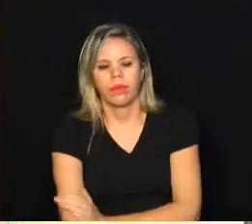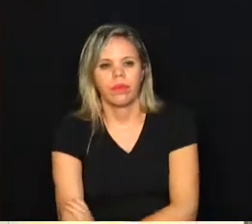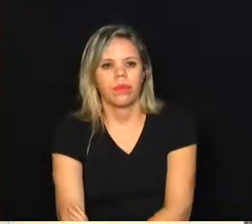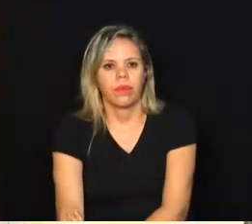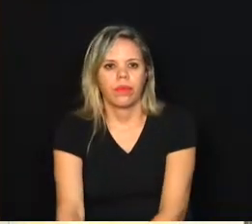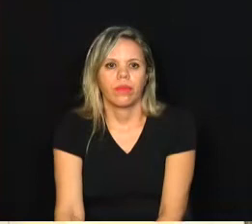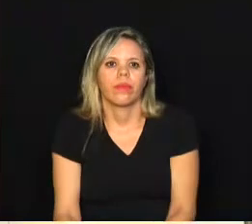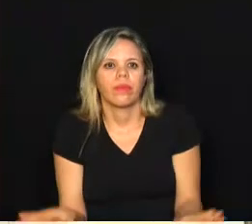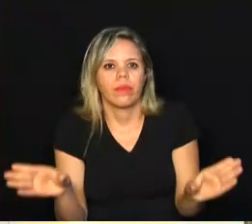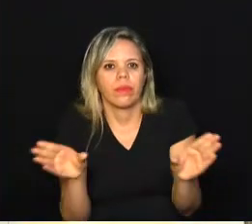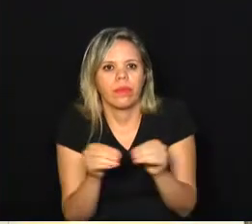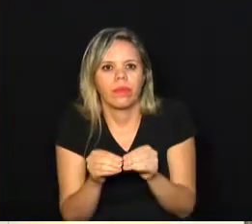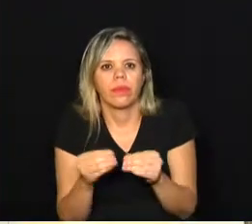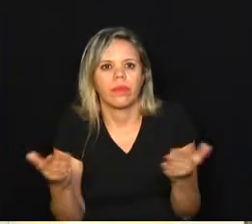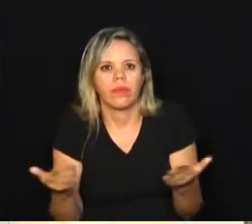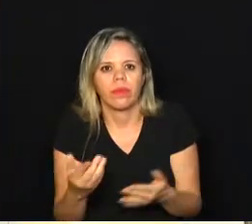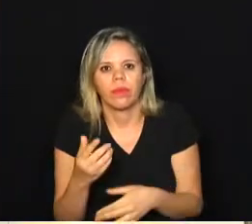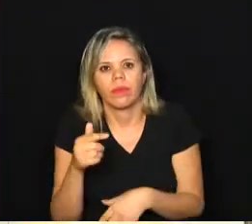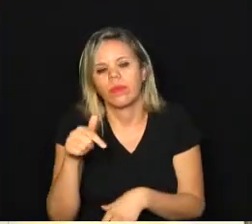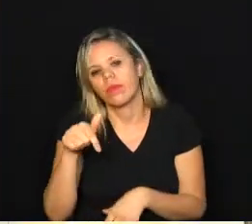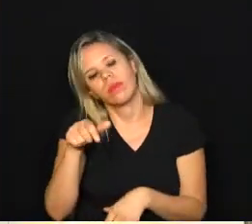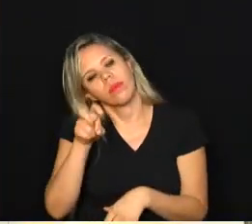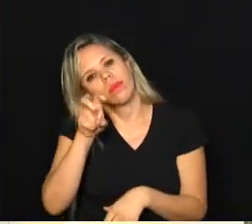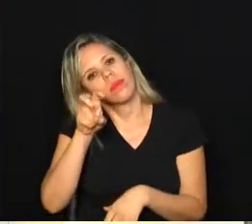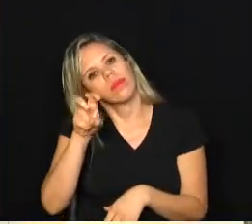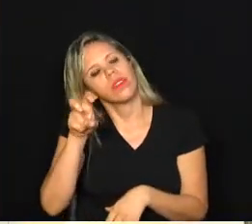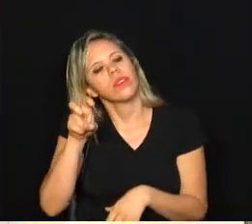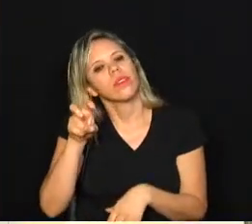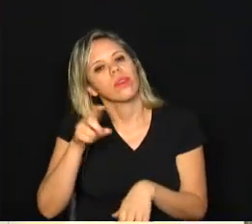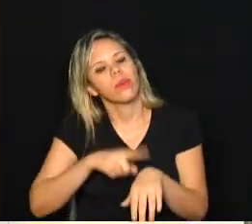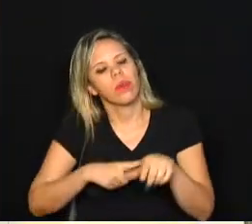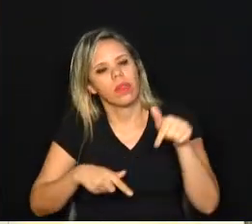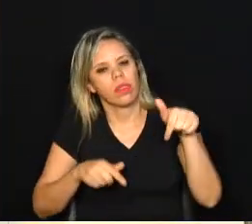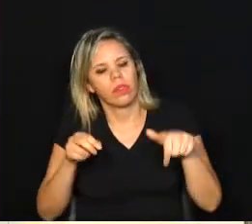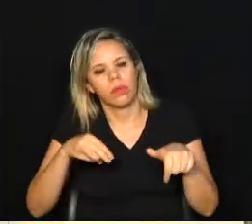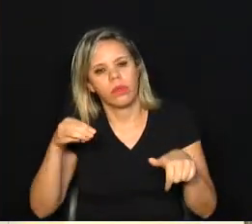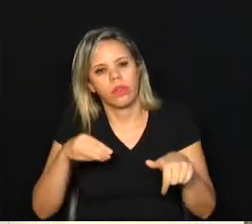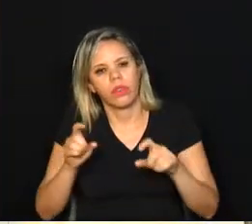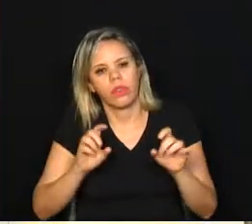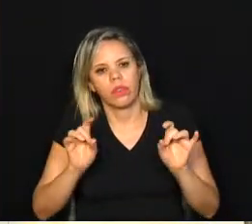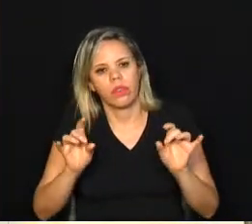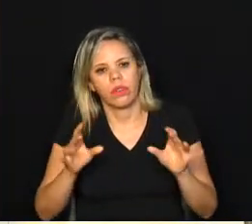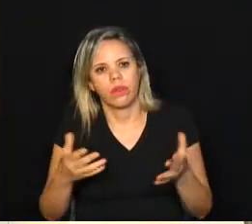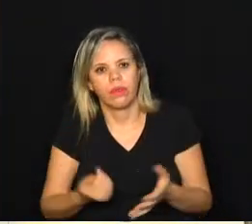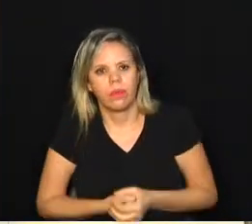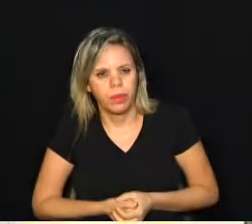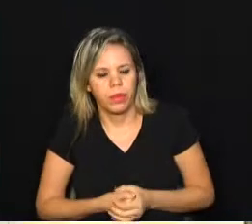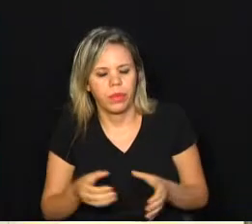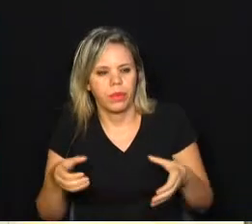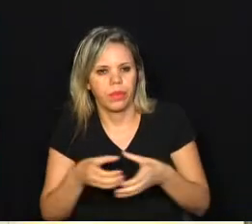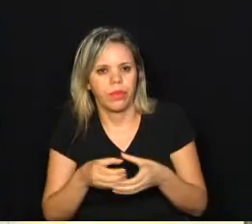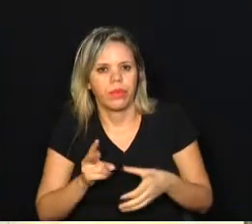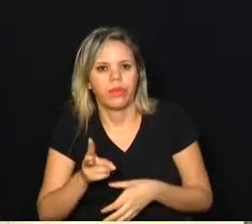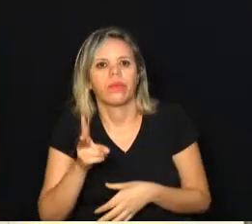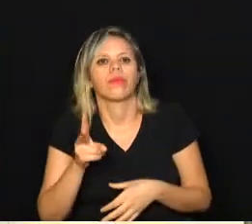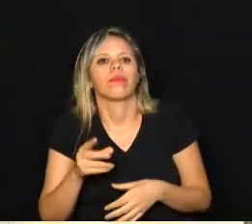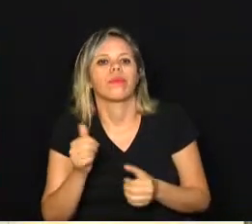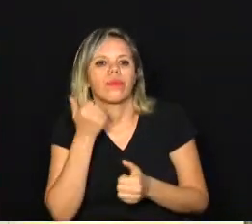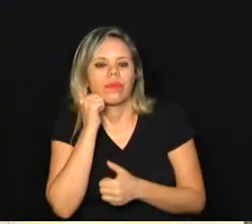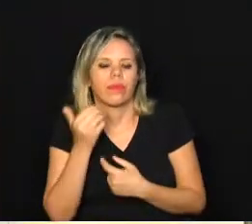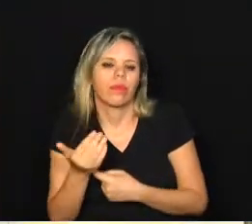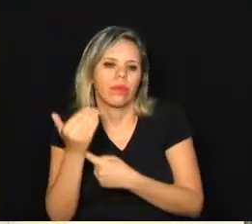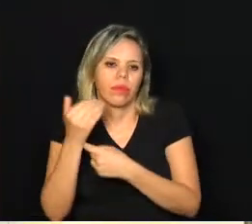Está encerrada, então, agora às 17h07, a reunião extraordinária da Comissão Permanente de Ciência